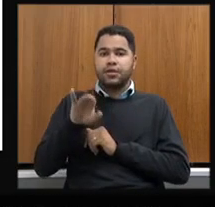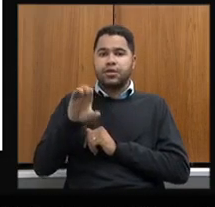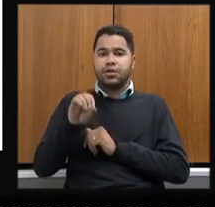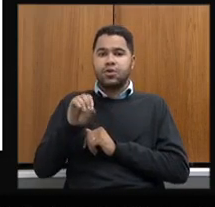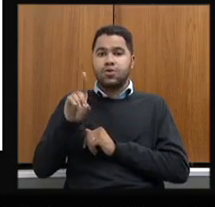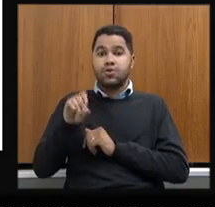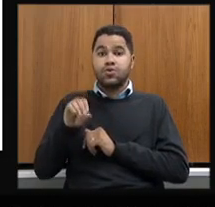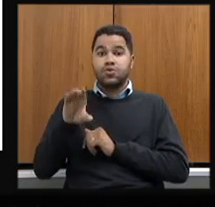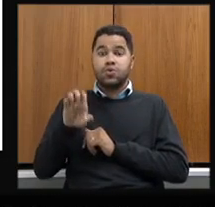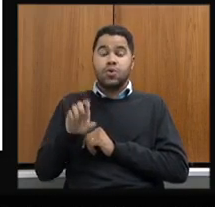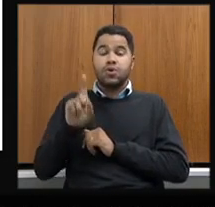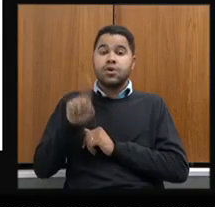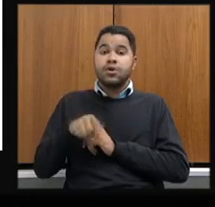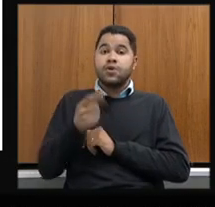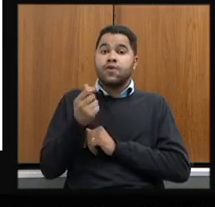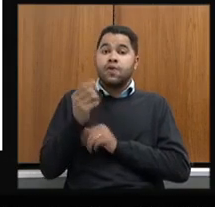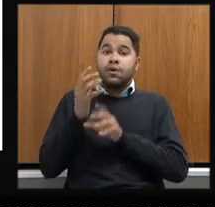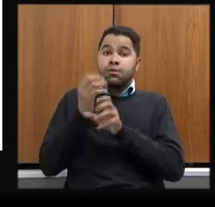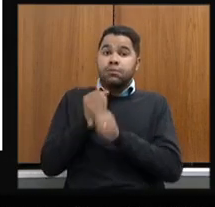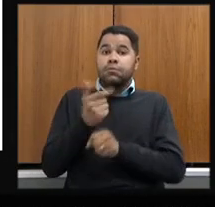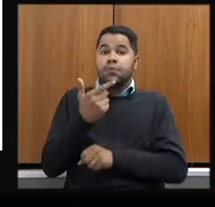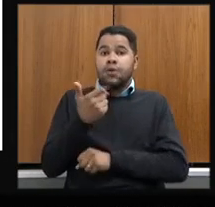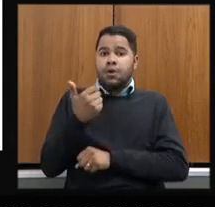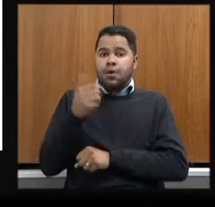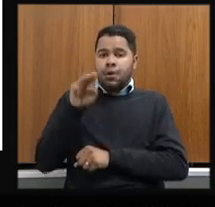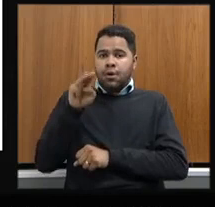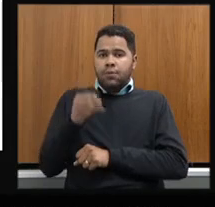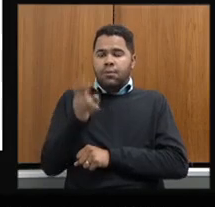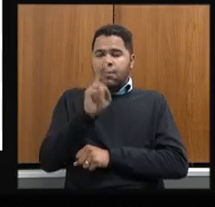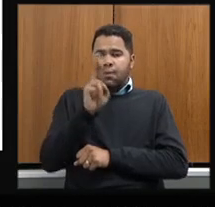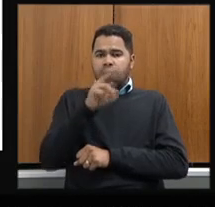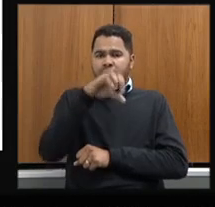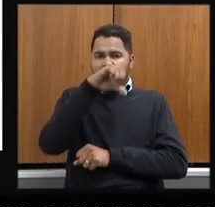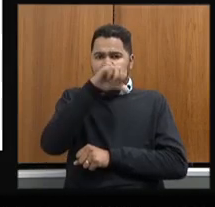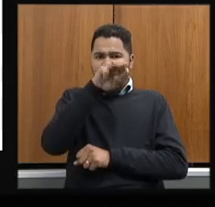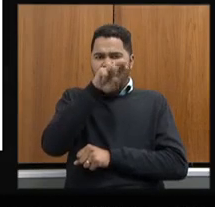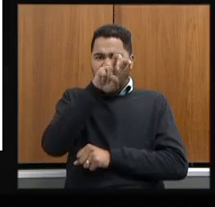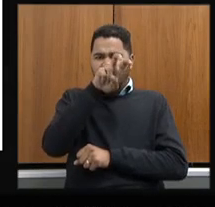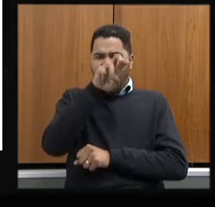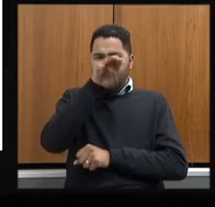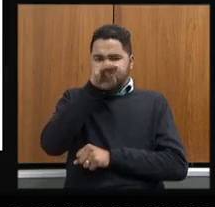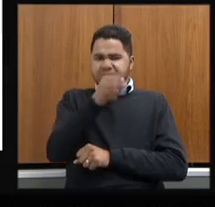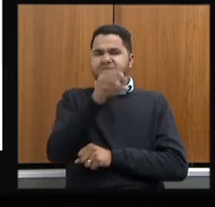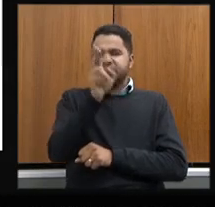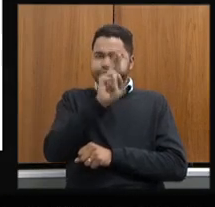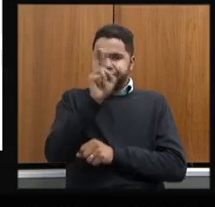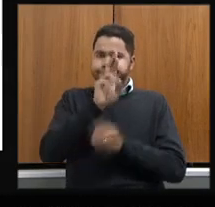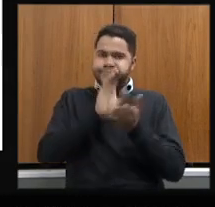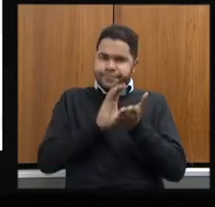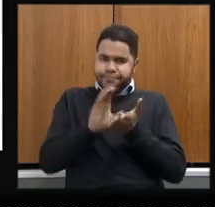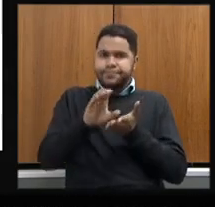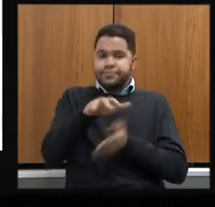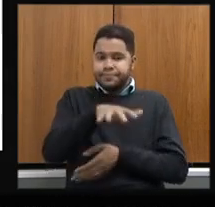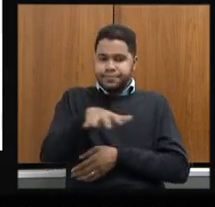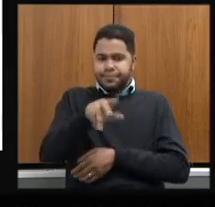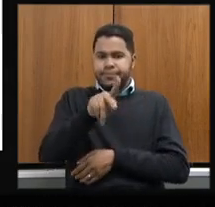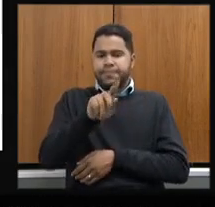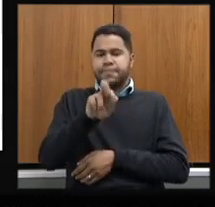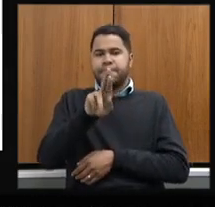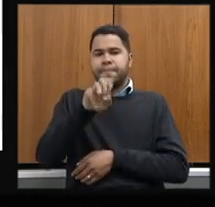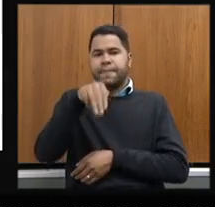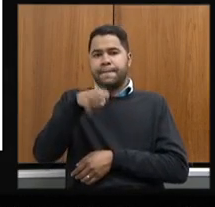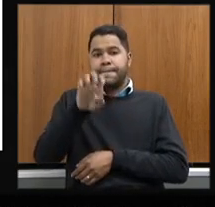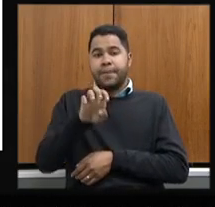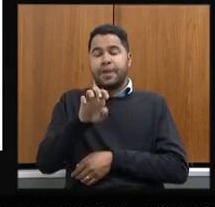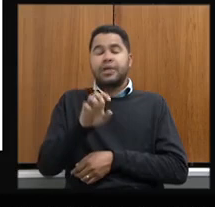valor é de 21 milhões de reais no total serão 95 milhões de reais a ser investidos neste parque